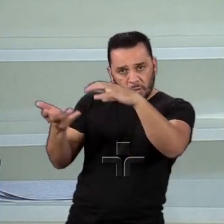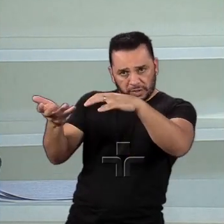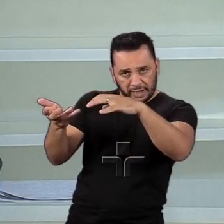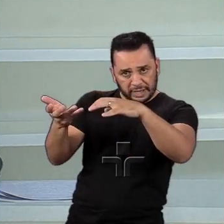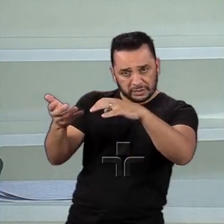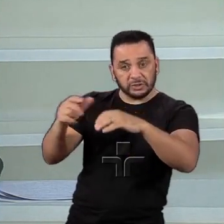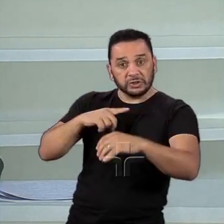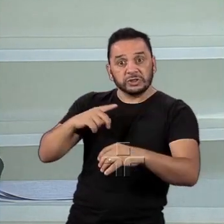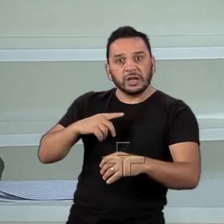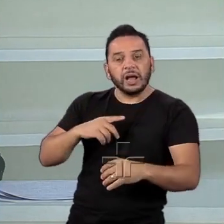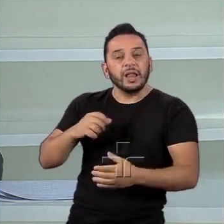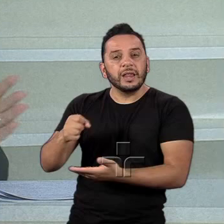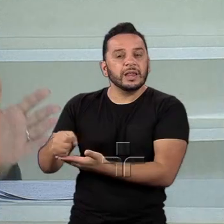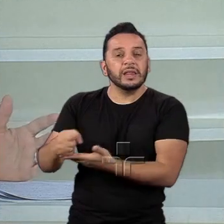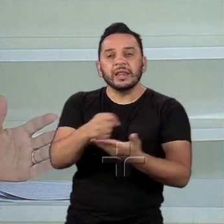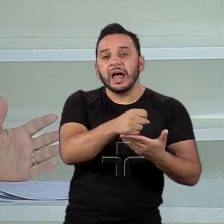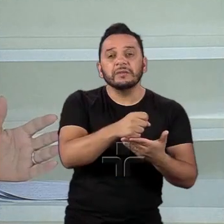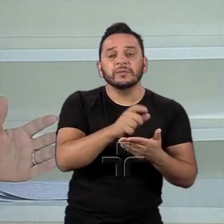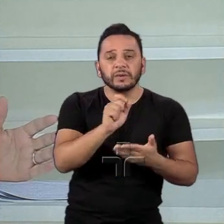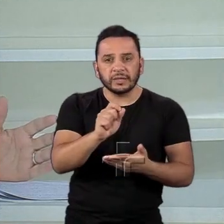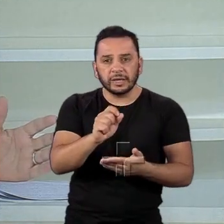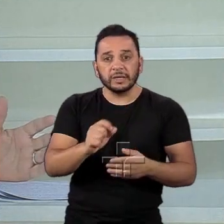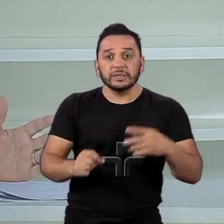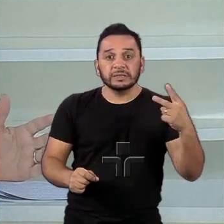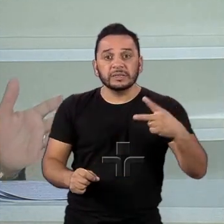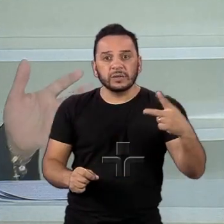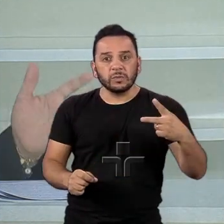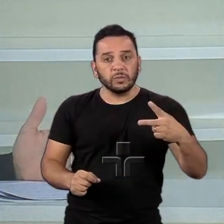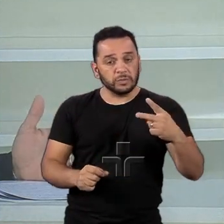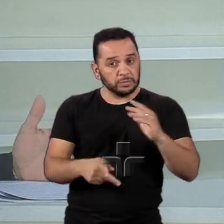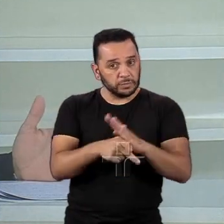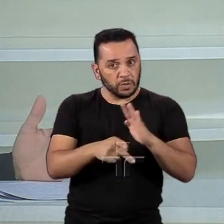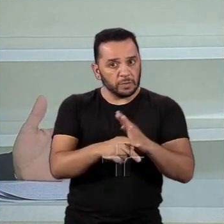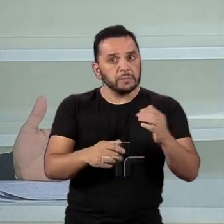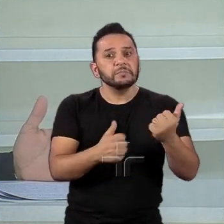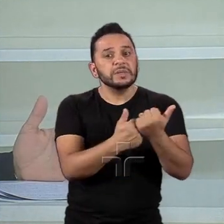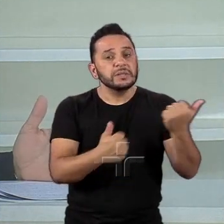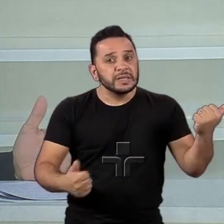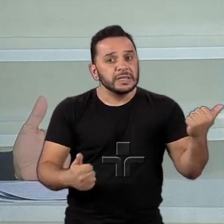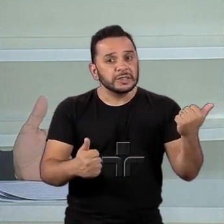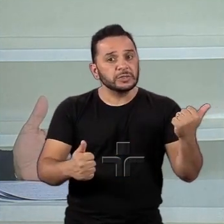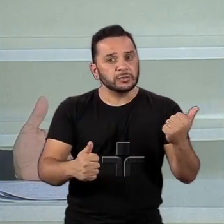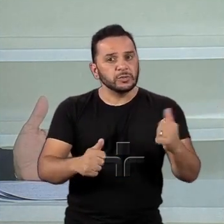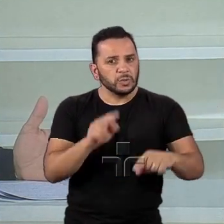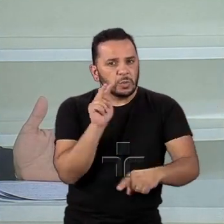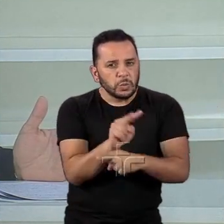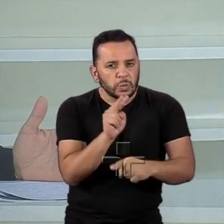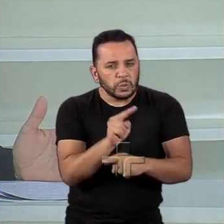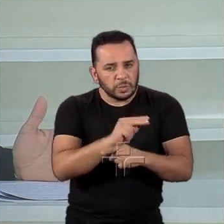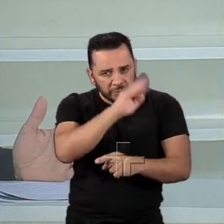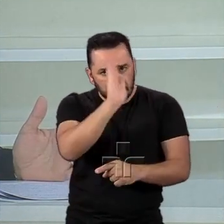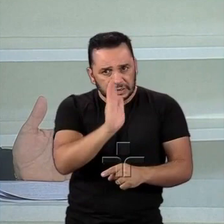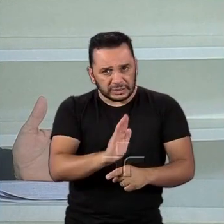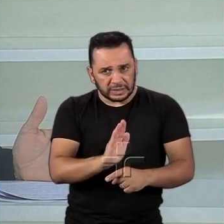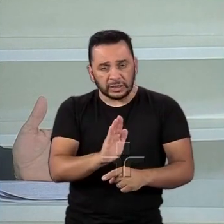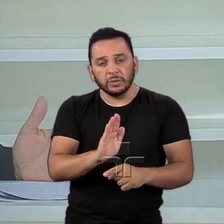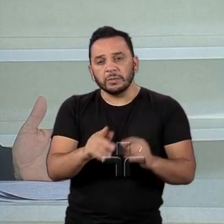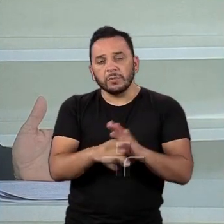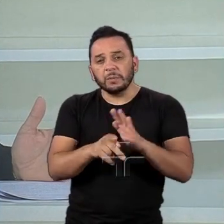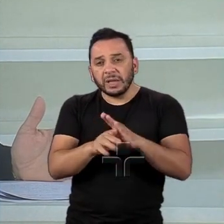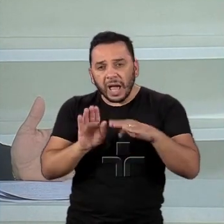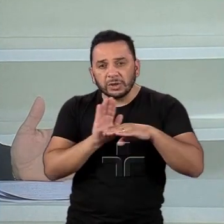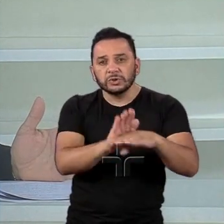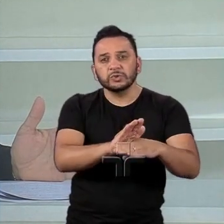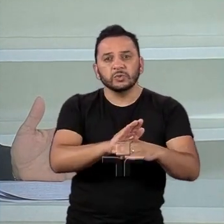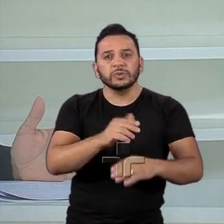há 20 dias atrás, o vice-ministro da Defesa, auxiliar em primeira mão do general Vilas Boas, eu